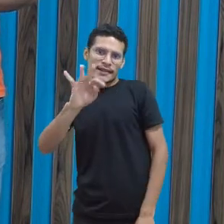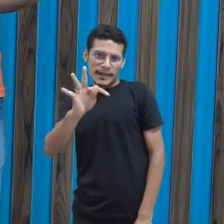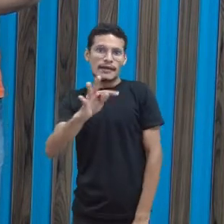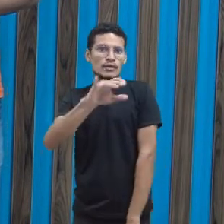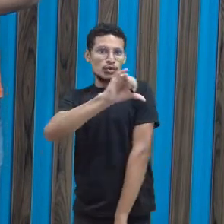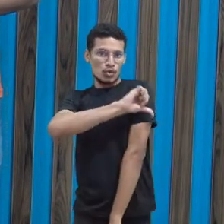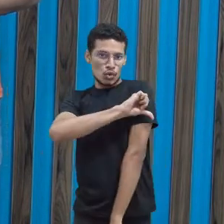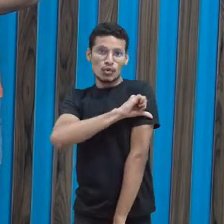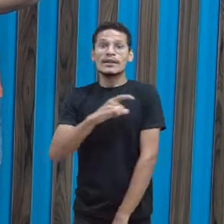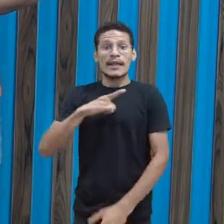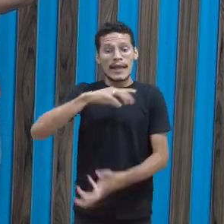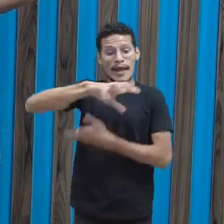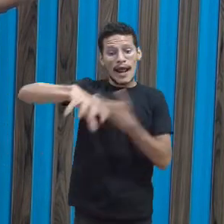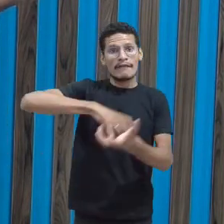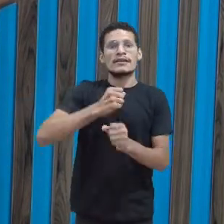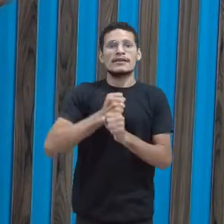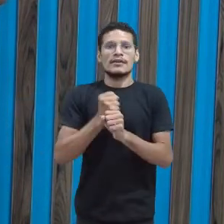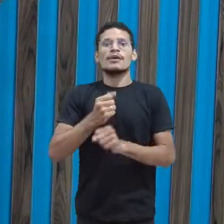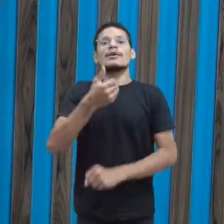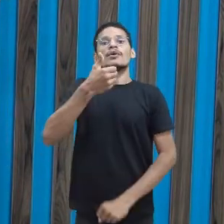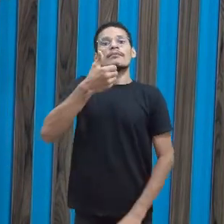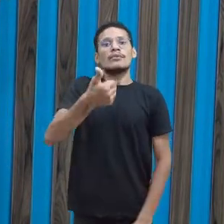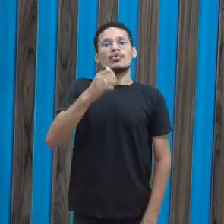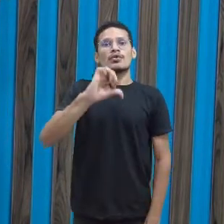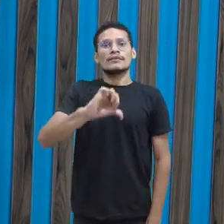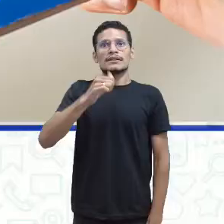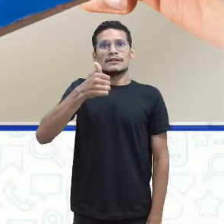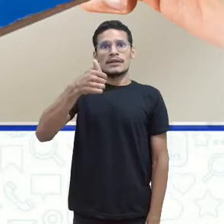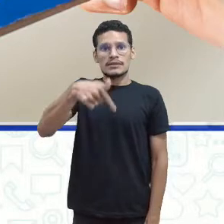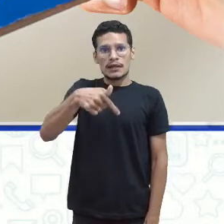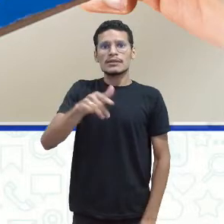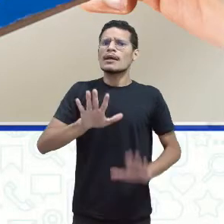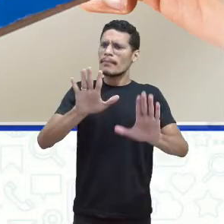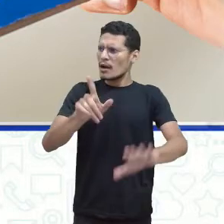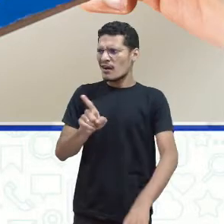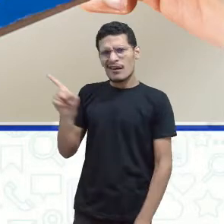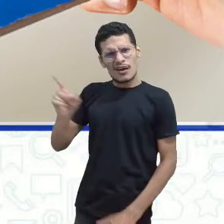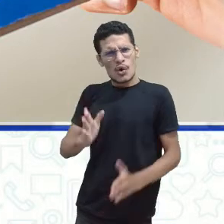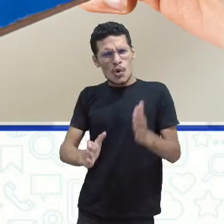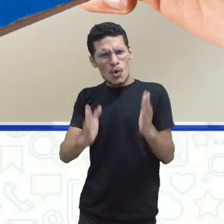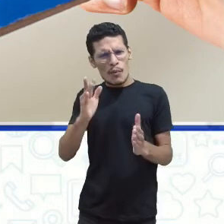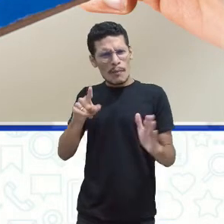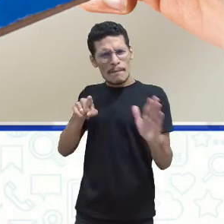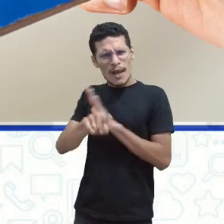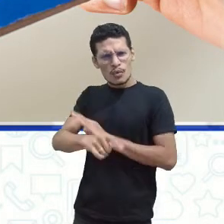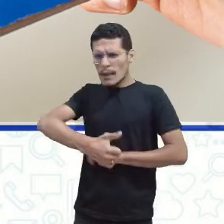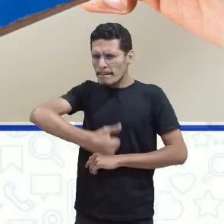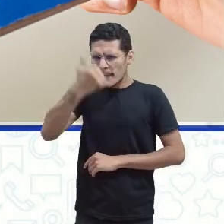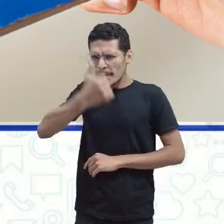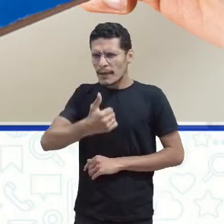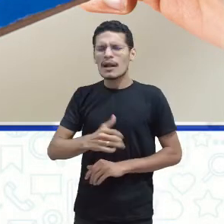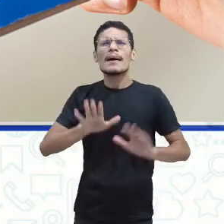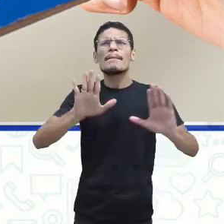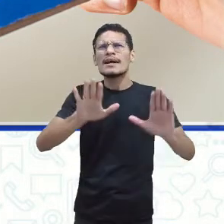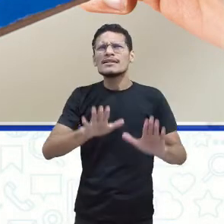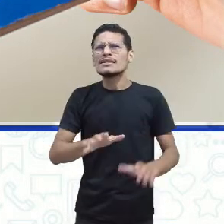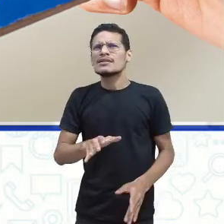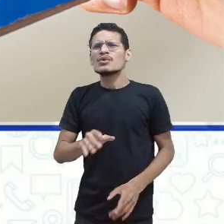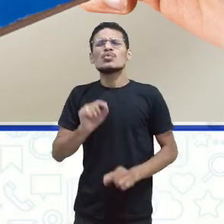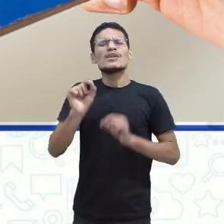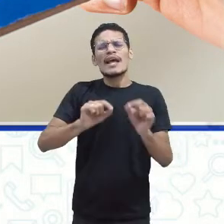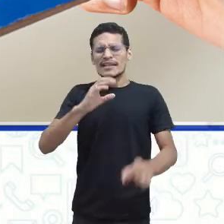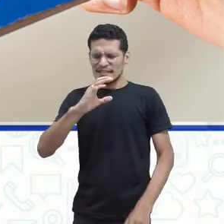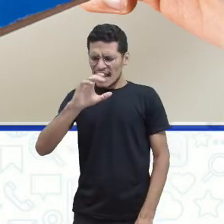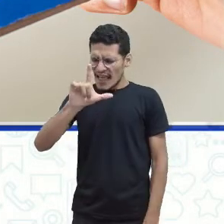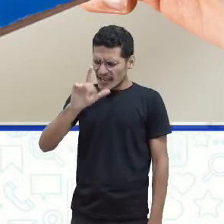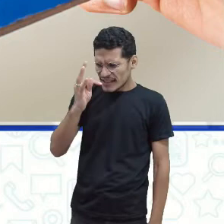de 1917, tá bom? Eita, o nosso robozinho surgiu aí com a primeira pergunta, né? Professor, o que é a